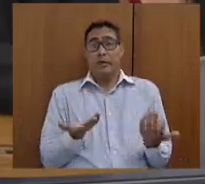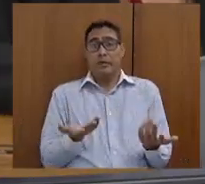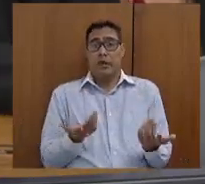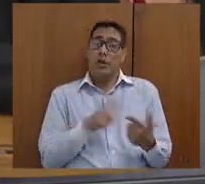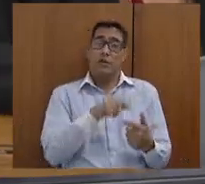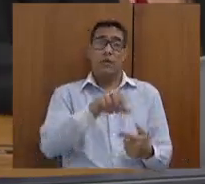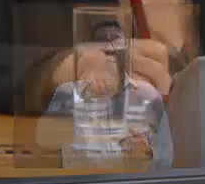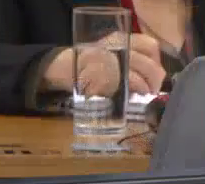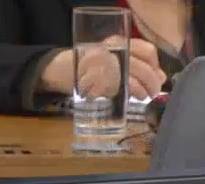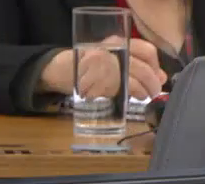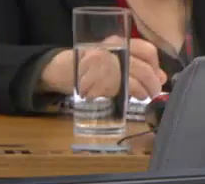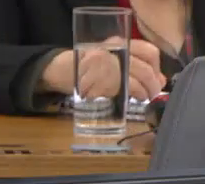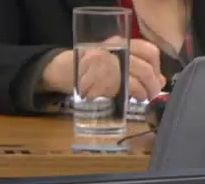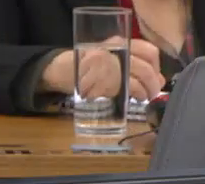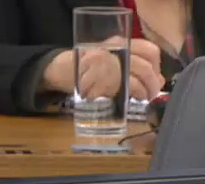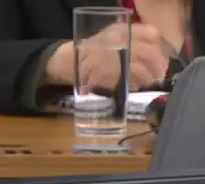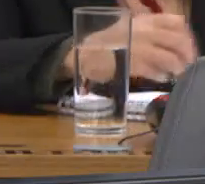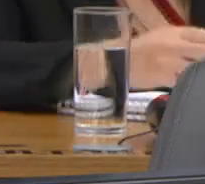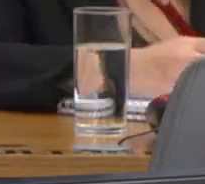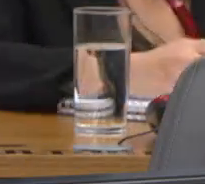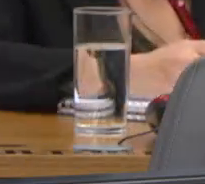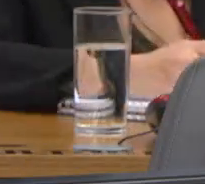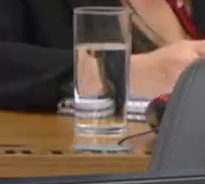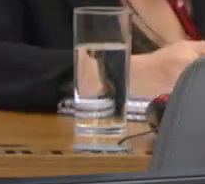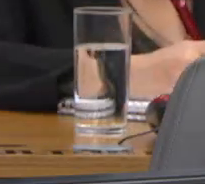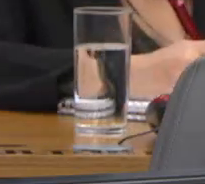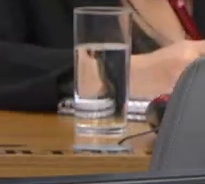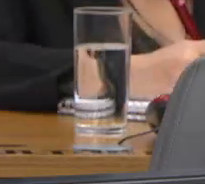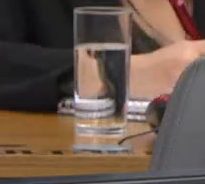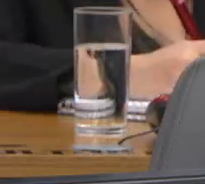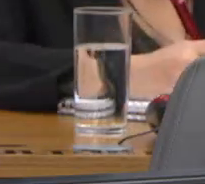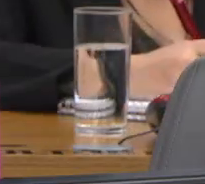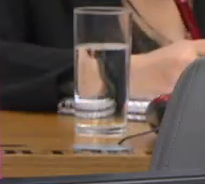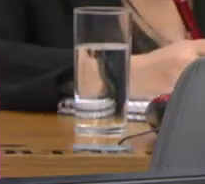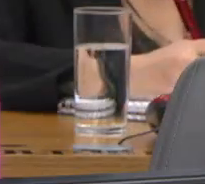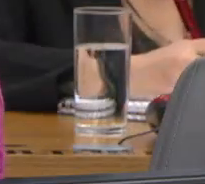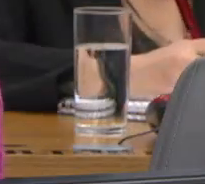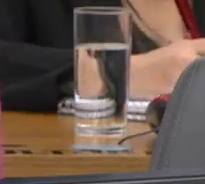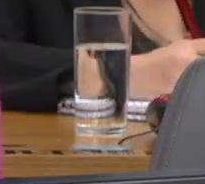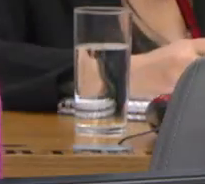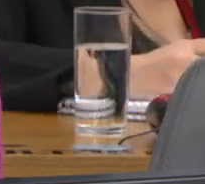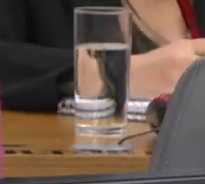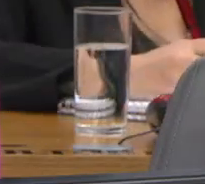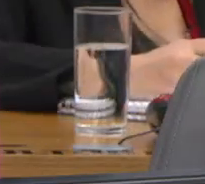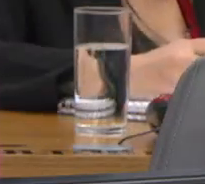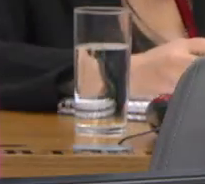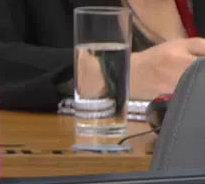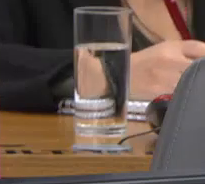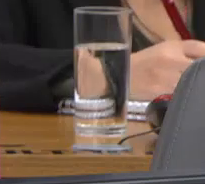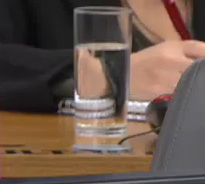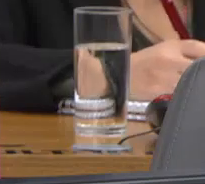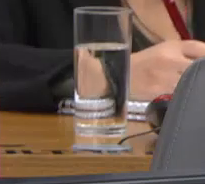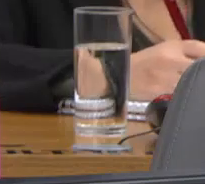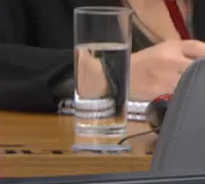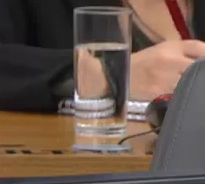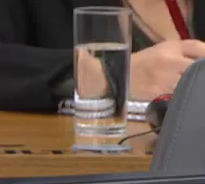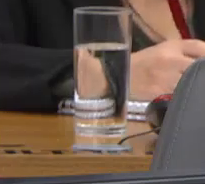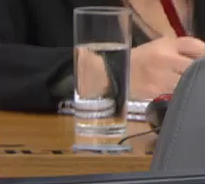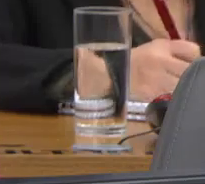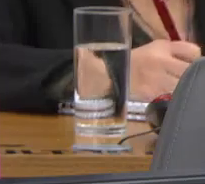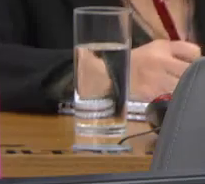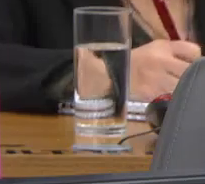uma SB que agora tenho tenho tanquinho mas que tá seis meses recebendo menos de um salário mínimo de